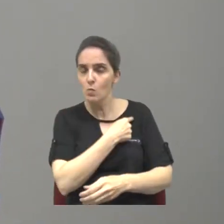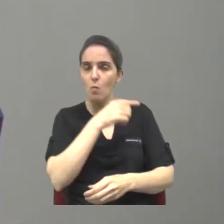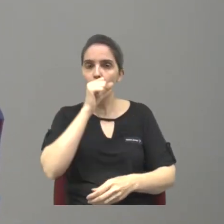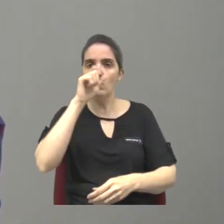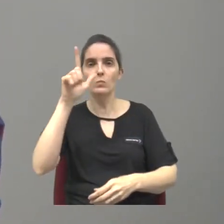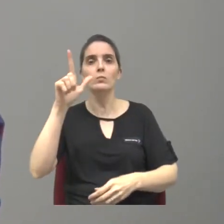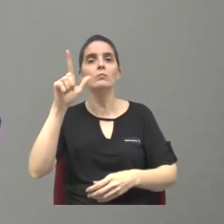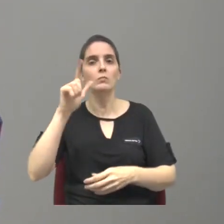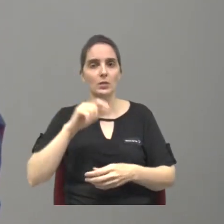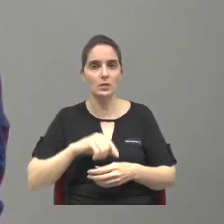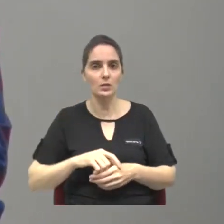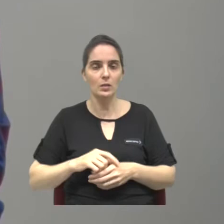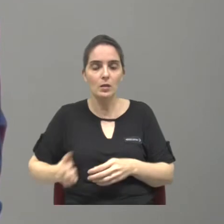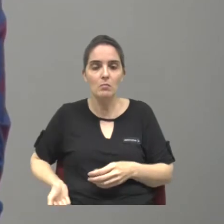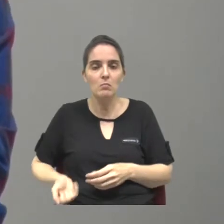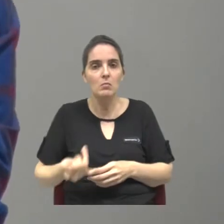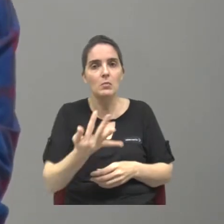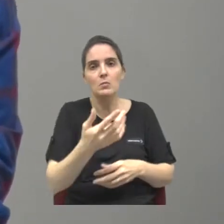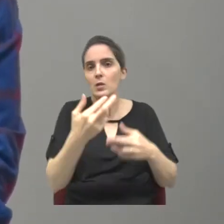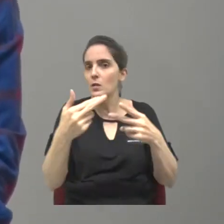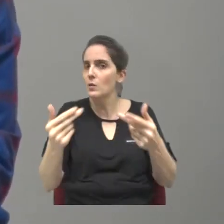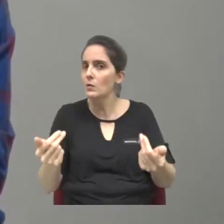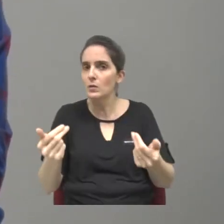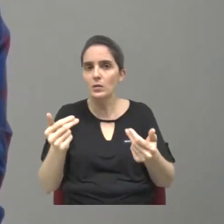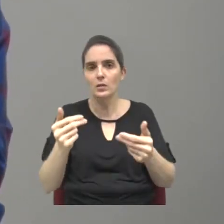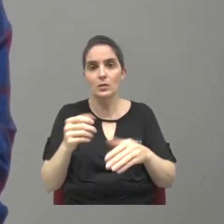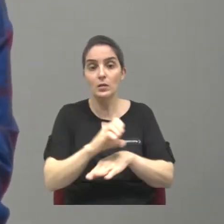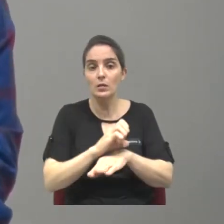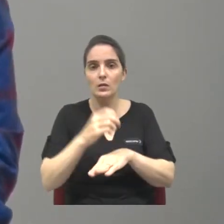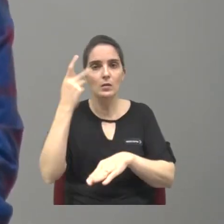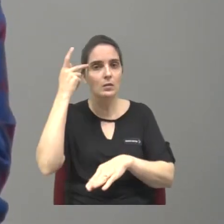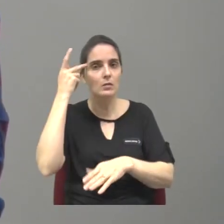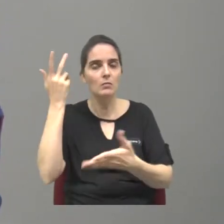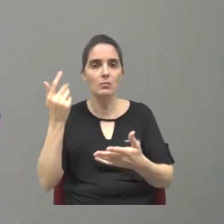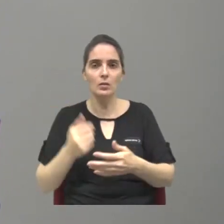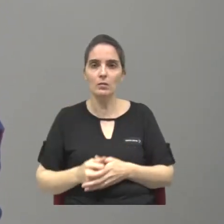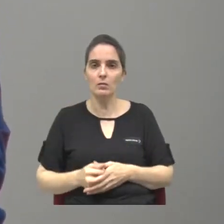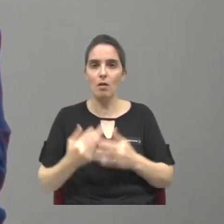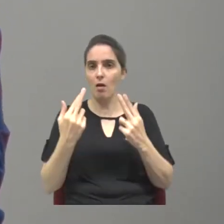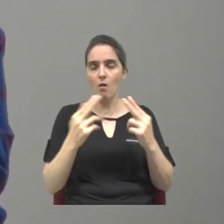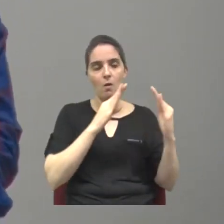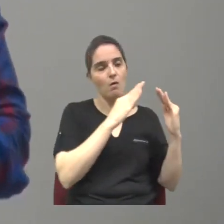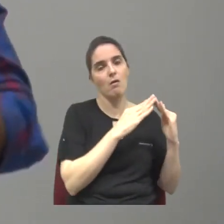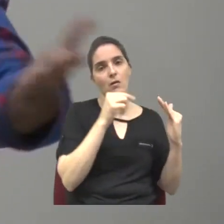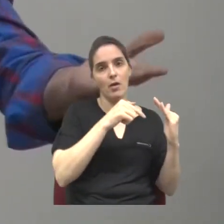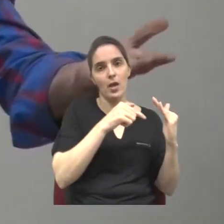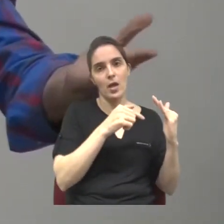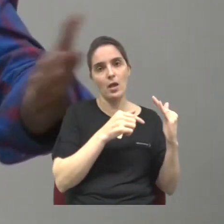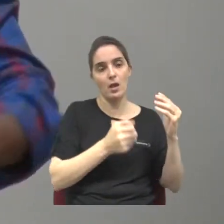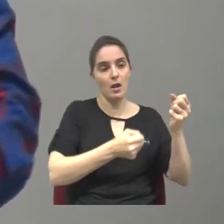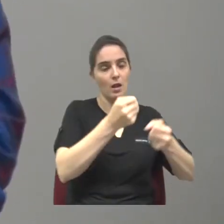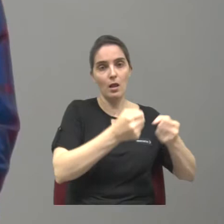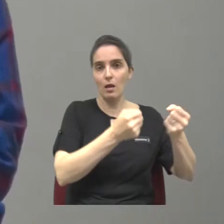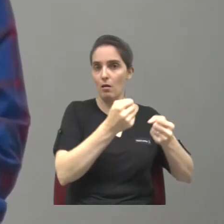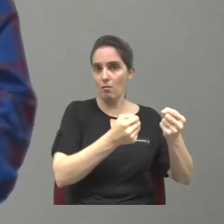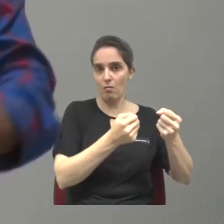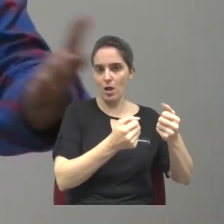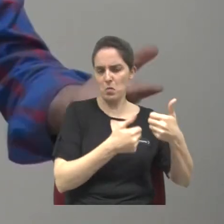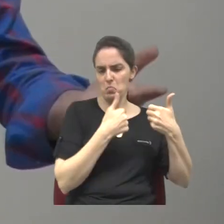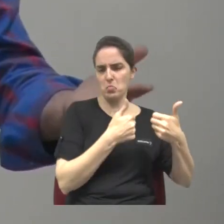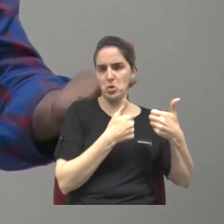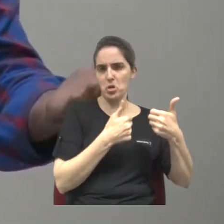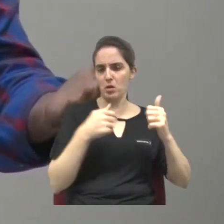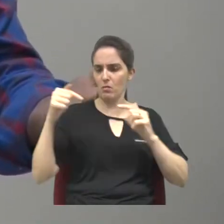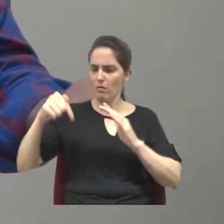custear a conta do outro é a mesma coisa o seu vizinho comprar um carro importado e dar a fatura para você pagar não